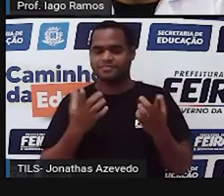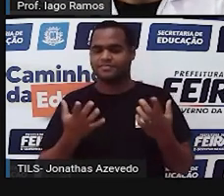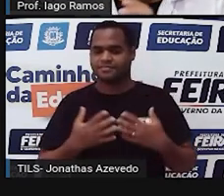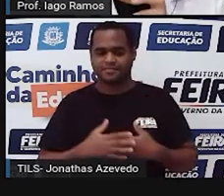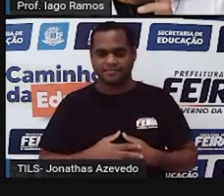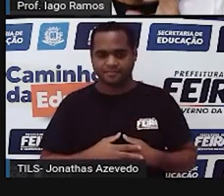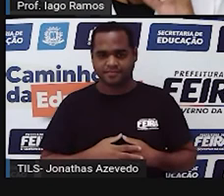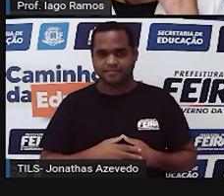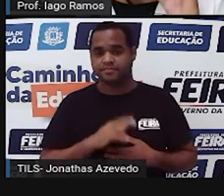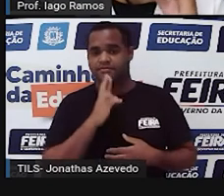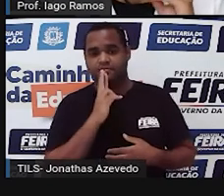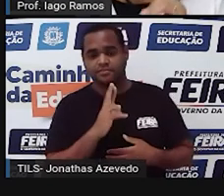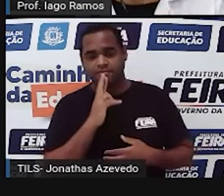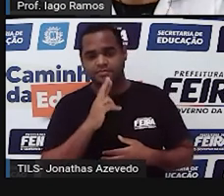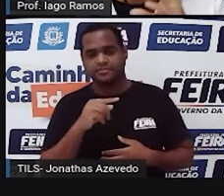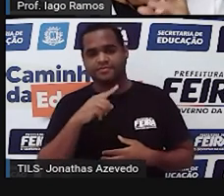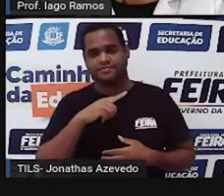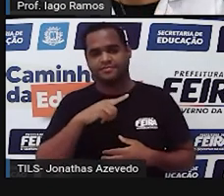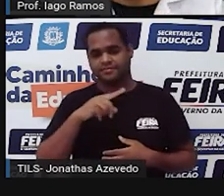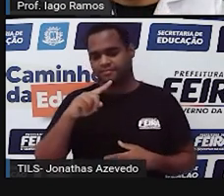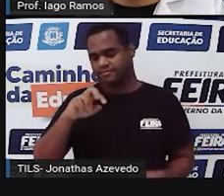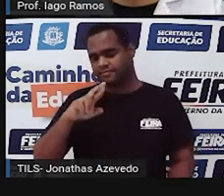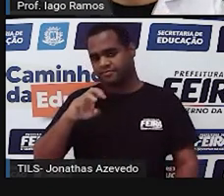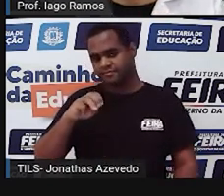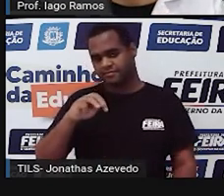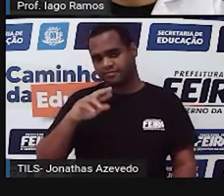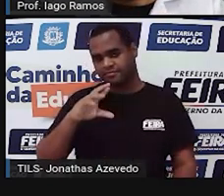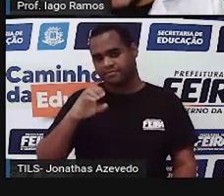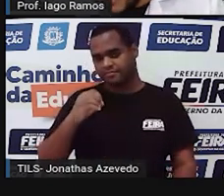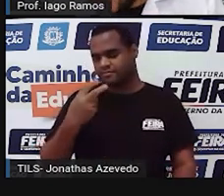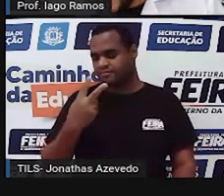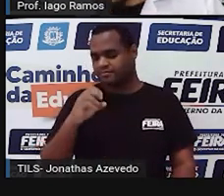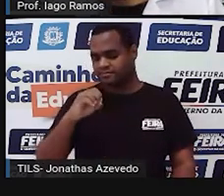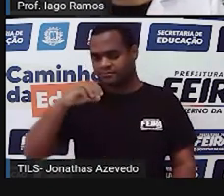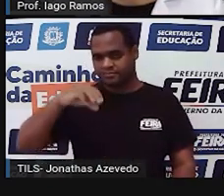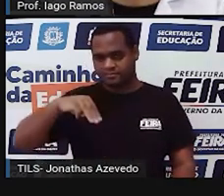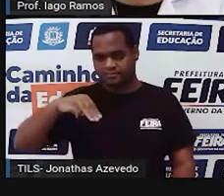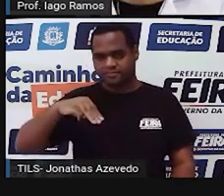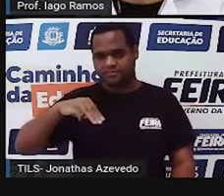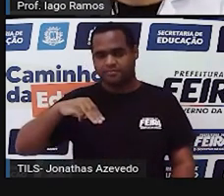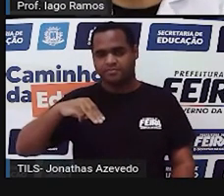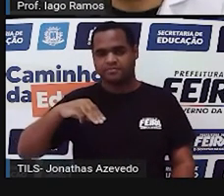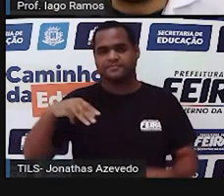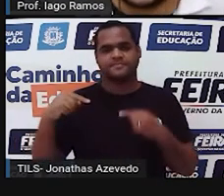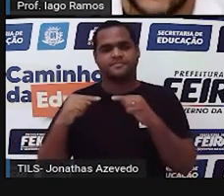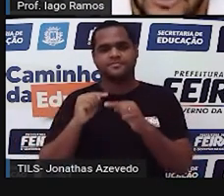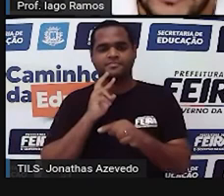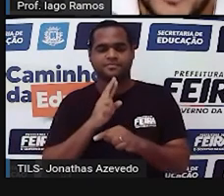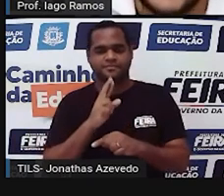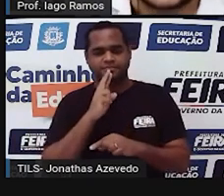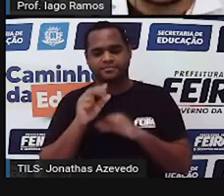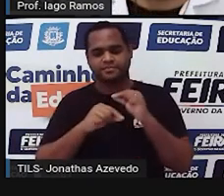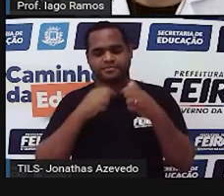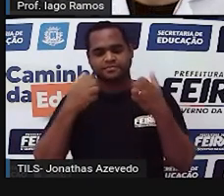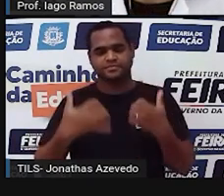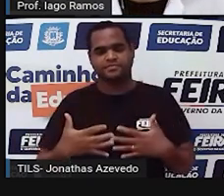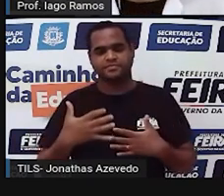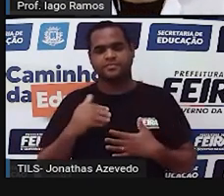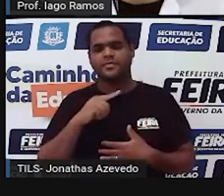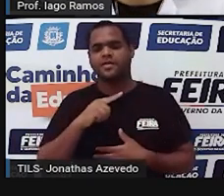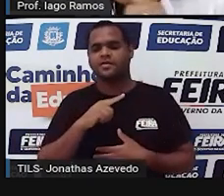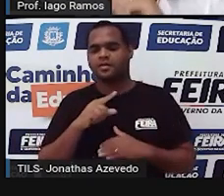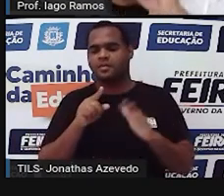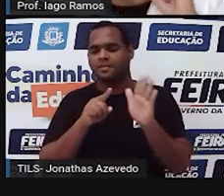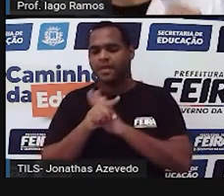tá então a resposta é o perímetro é 20 centímetros para essa resposta qual deve ser a